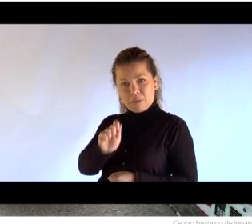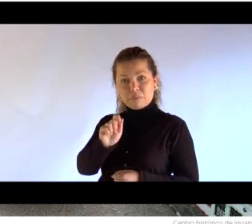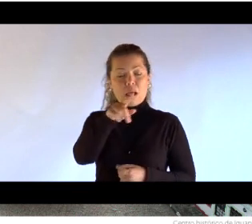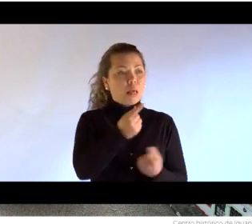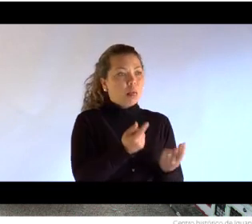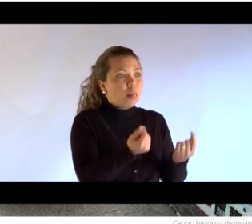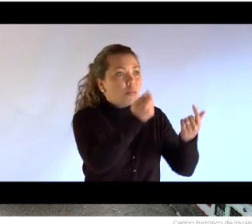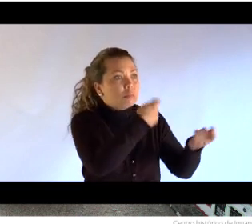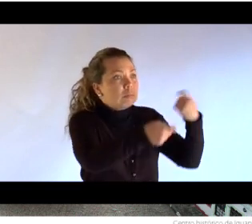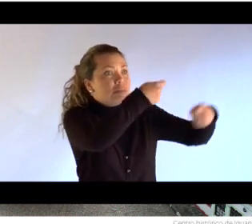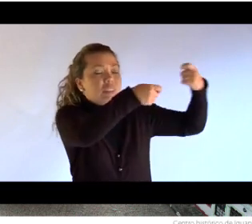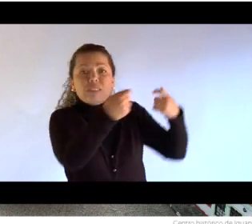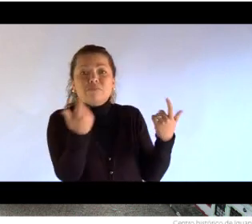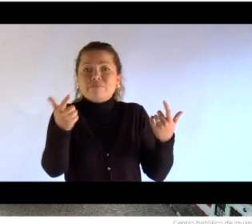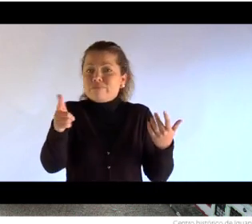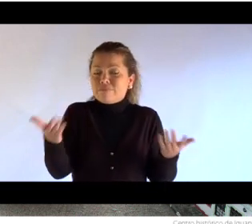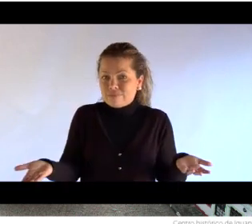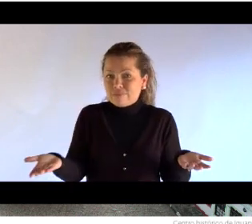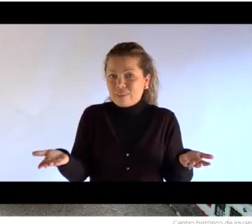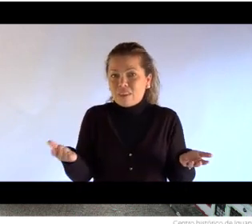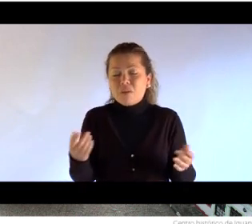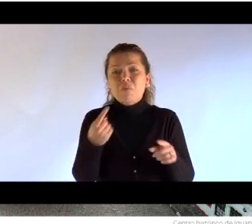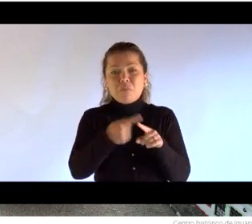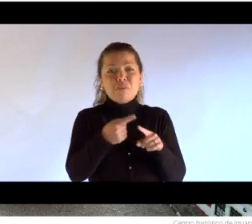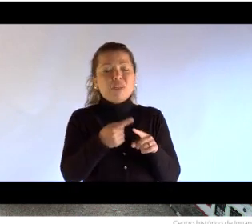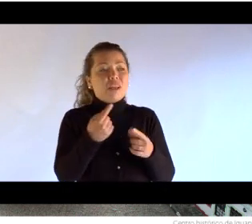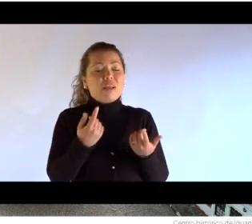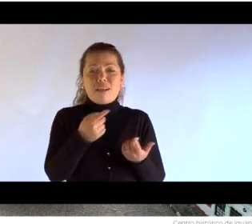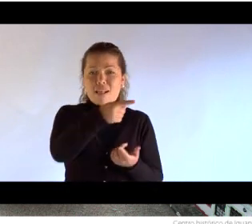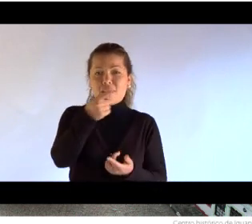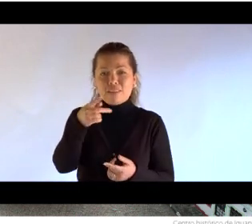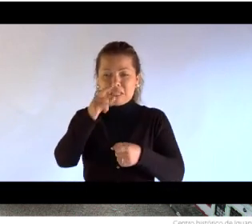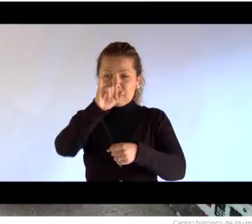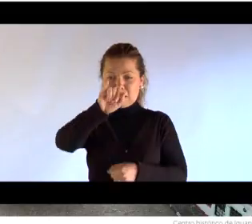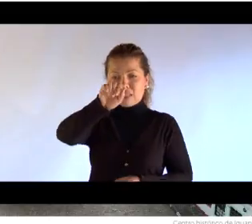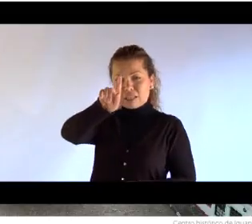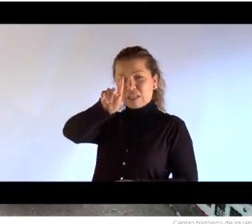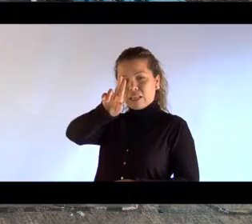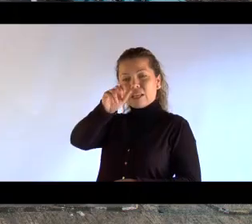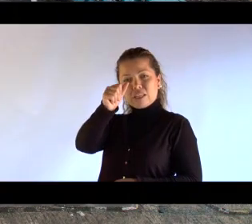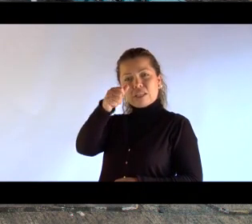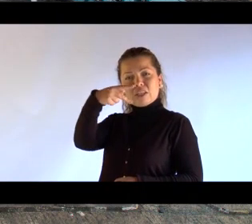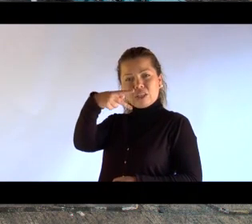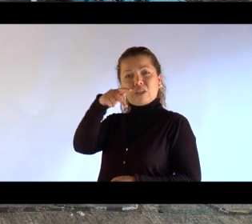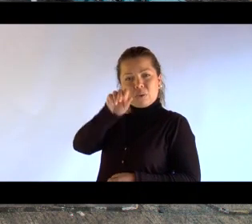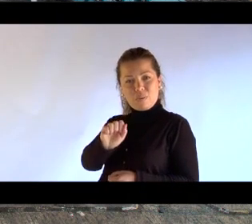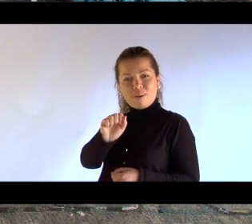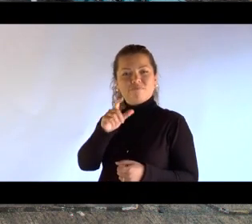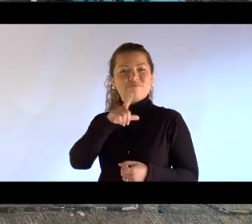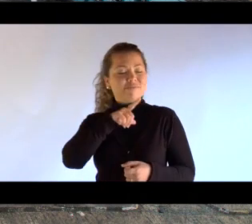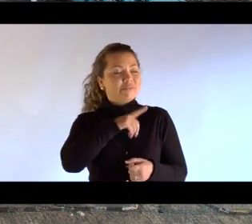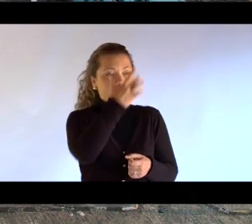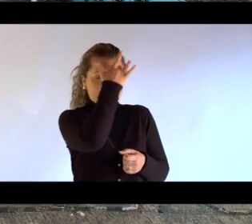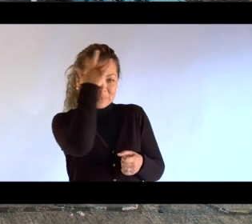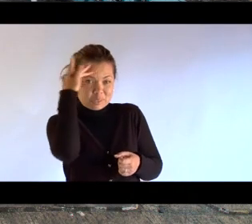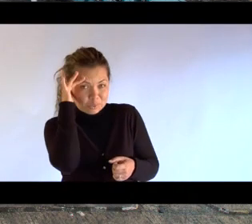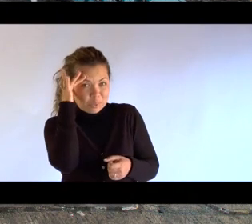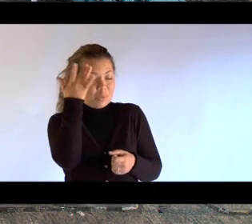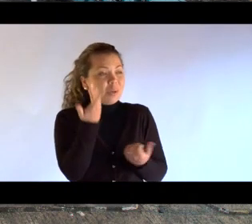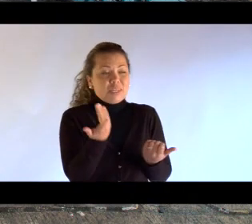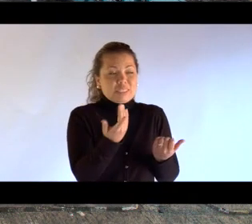sobrepõem, dialogam e se reapresentam aos moradores e visitantes, atualizando a memória e os sentidos da cidade, que